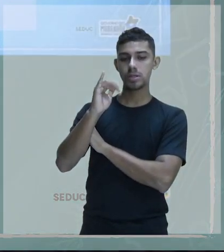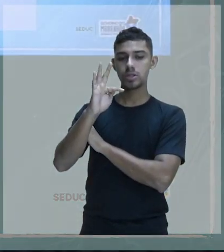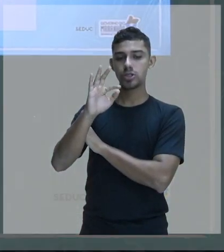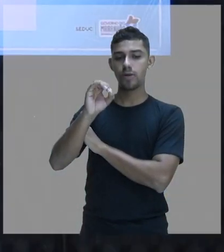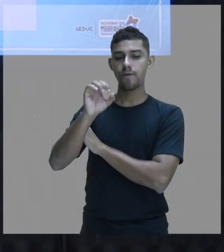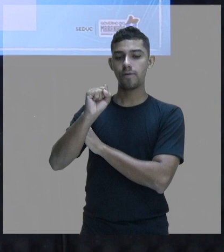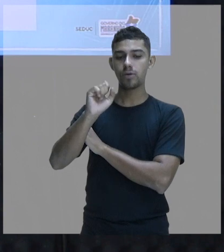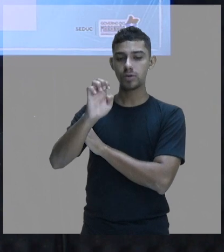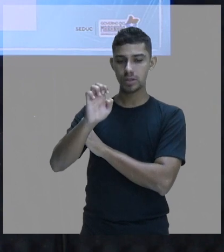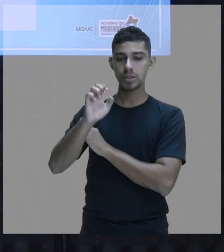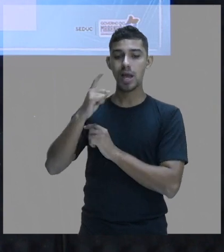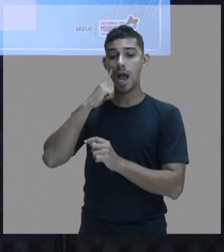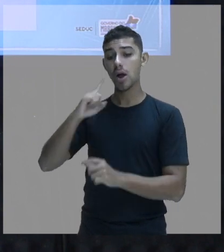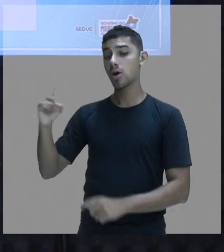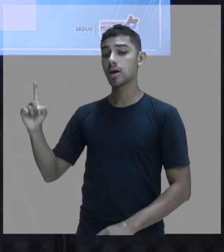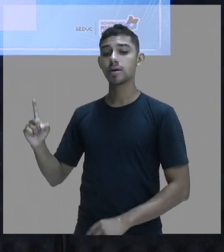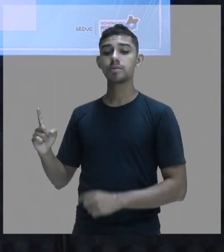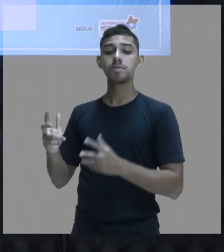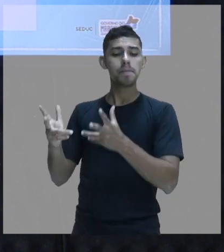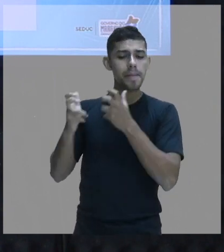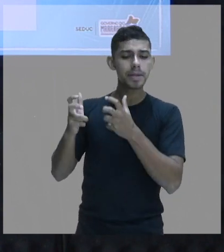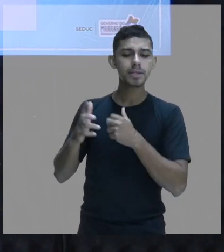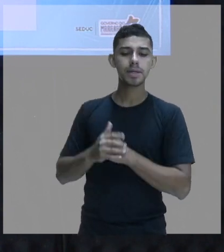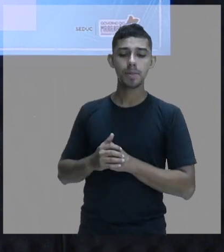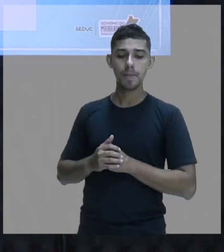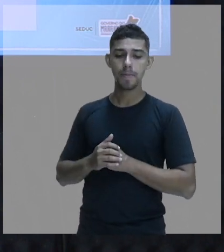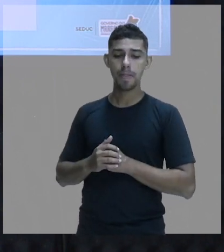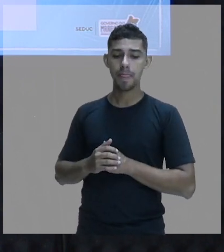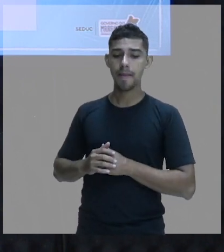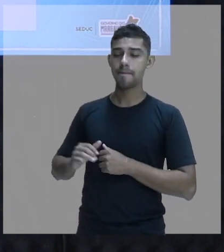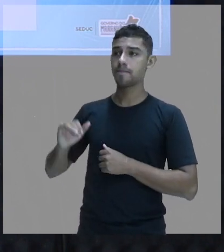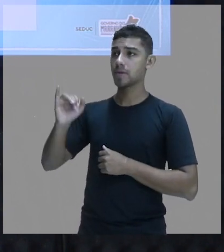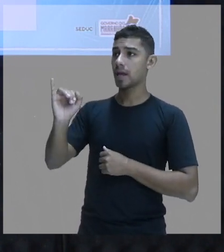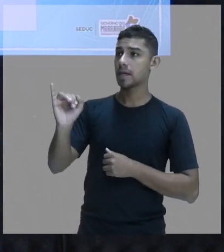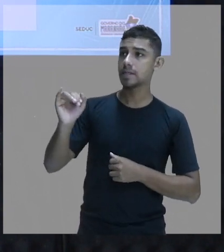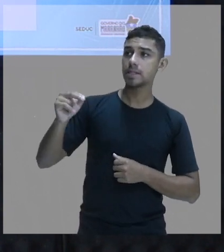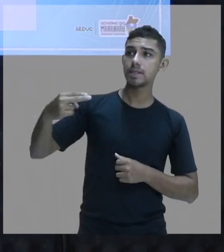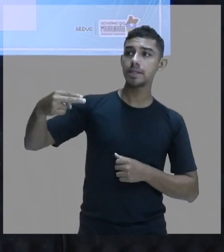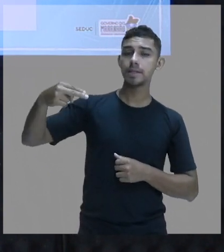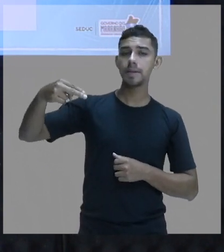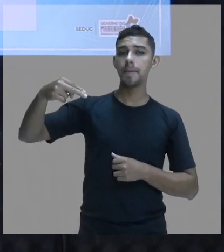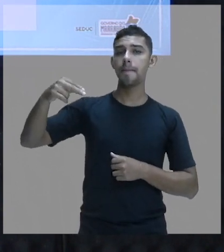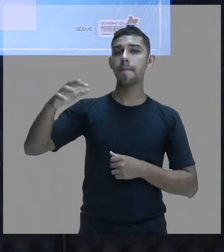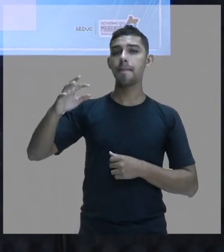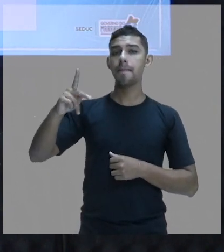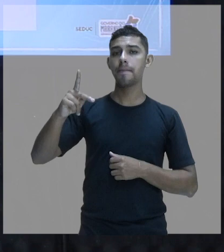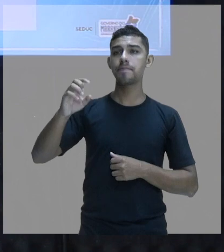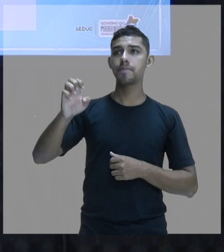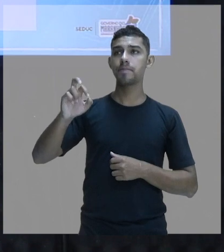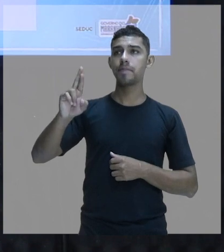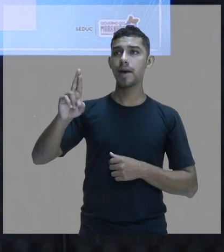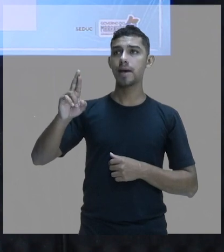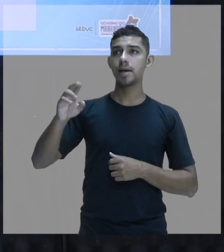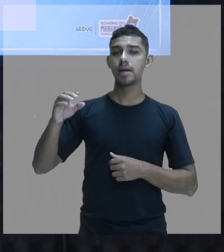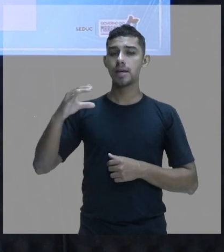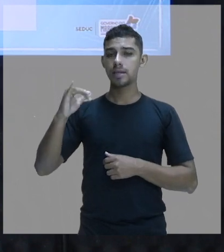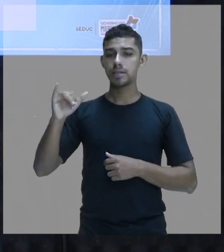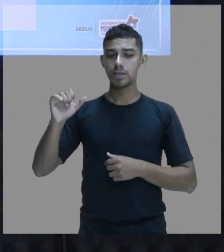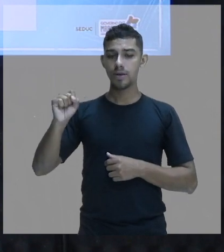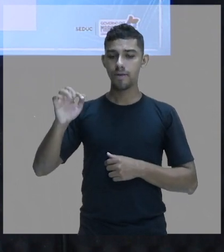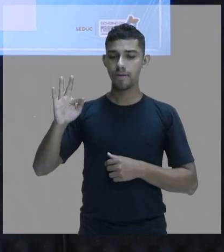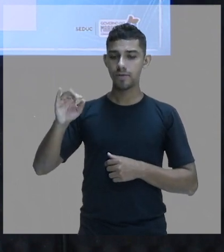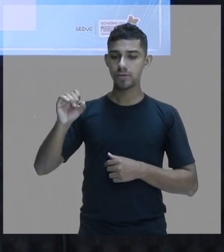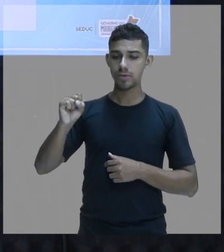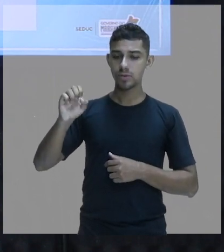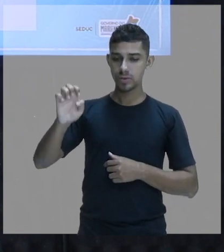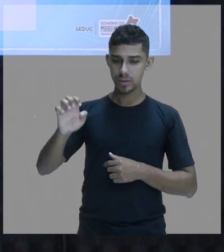aqui uma hipercifose. Aqui é o aumento da cifose torácica. Isso aqui já é um problema. É aquela